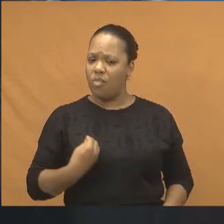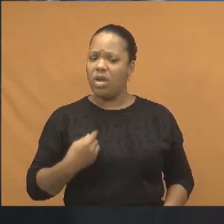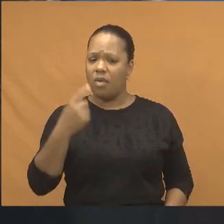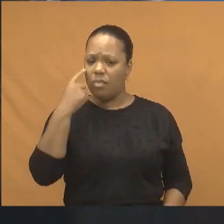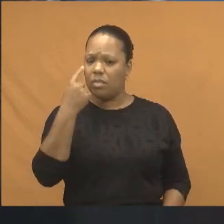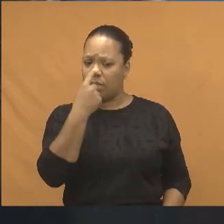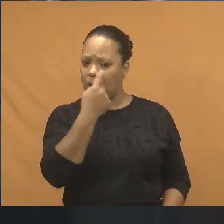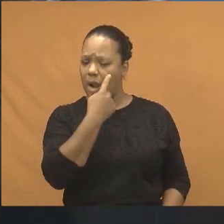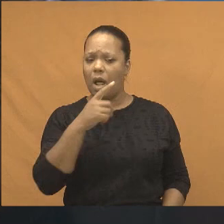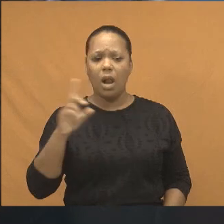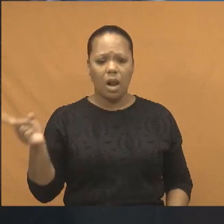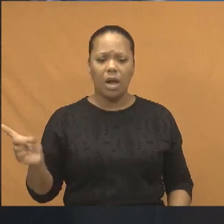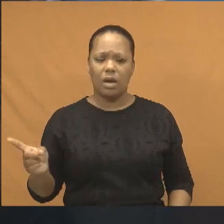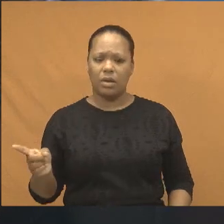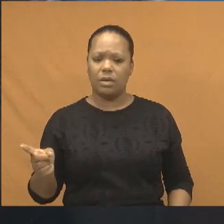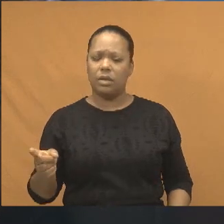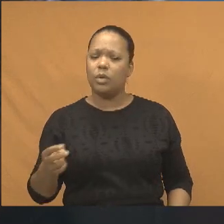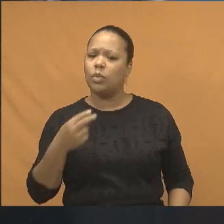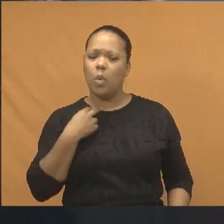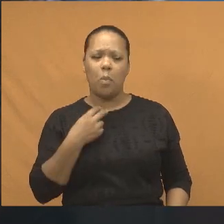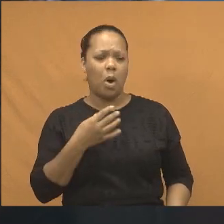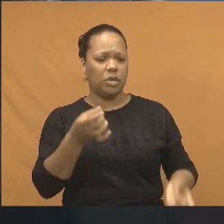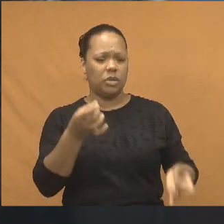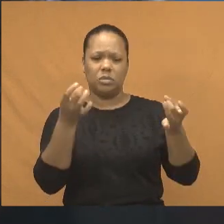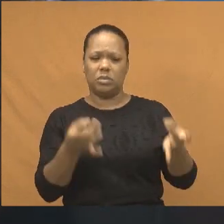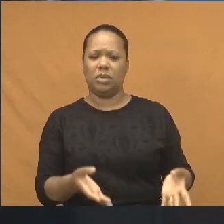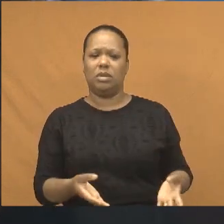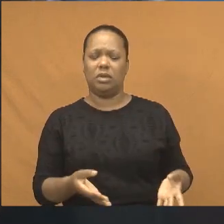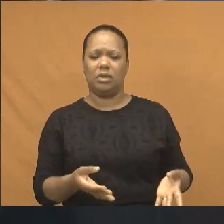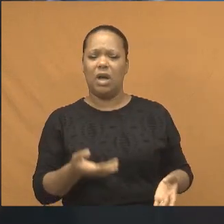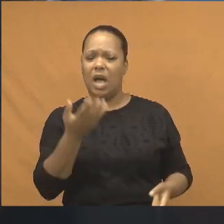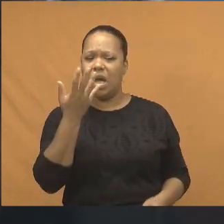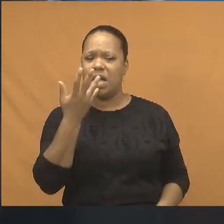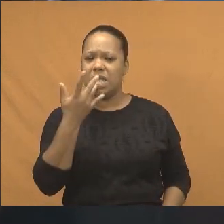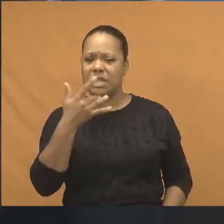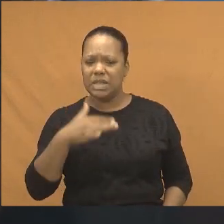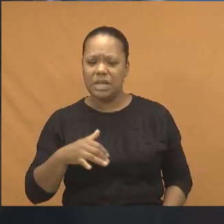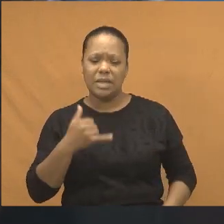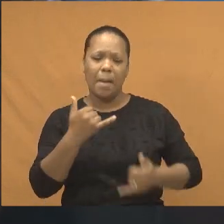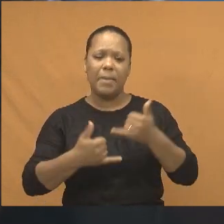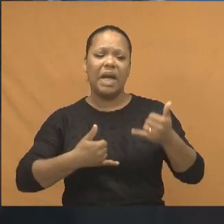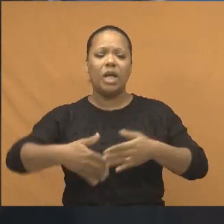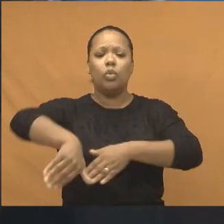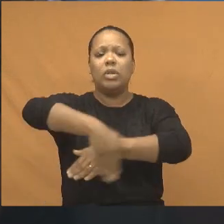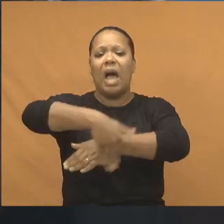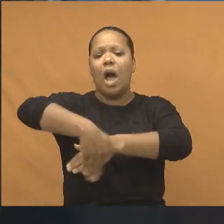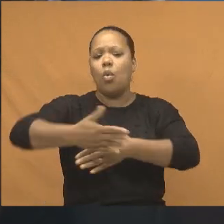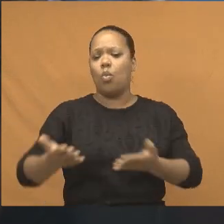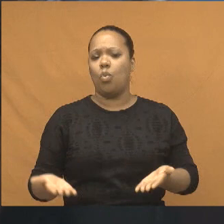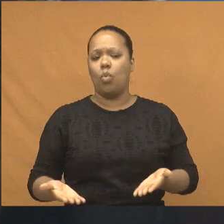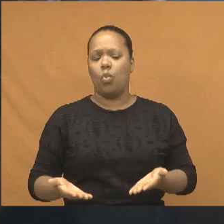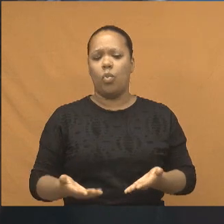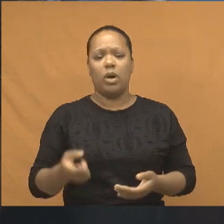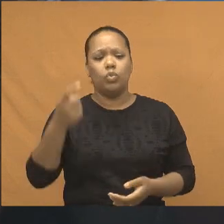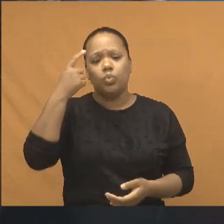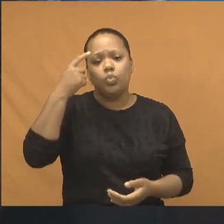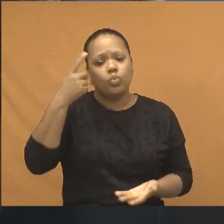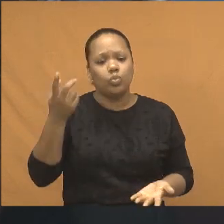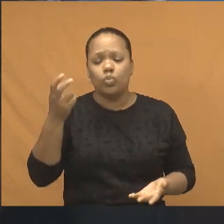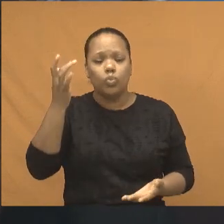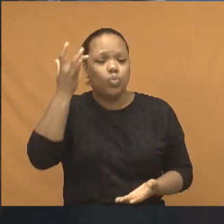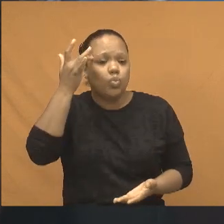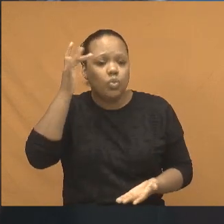Parque Minha Lua. Mas não pode ficar tão abandonado assim, as crianças estão jogando na rua. Porque criança não tem juízo, vai bater uma bola na